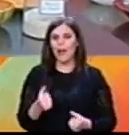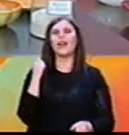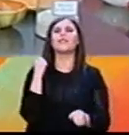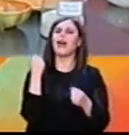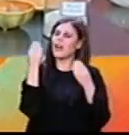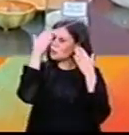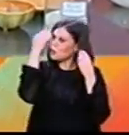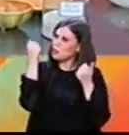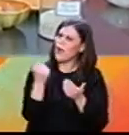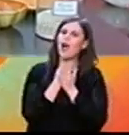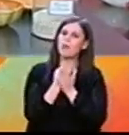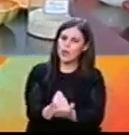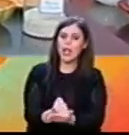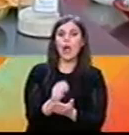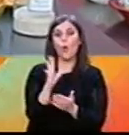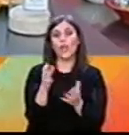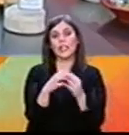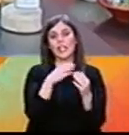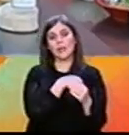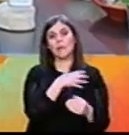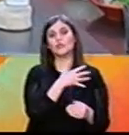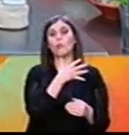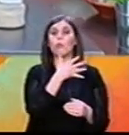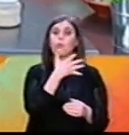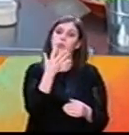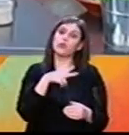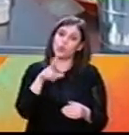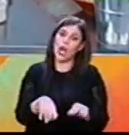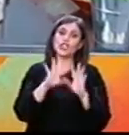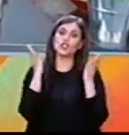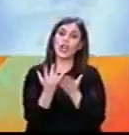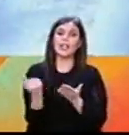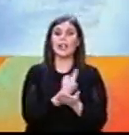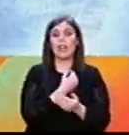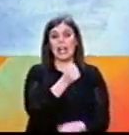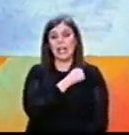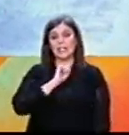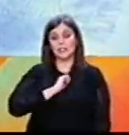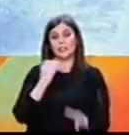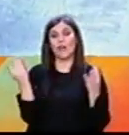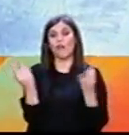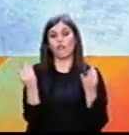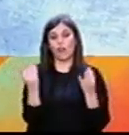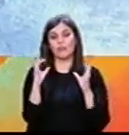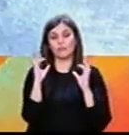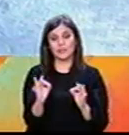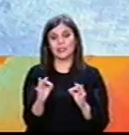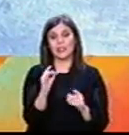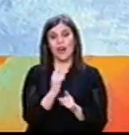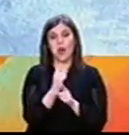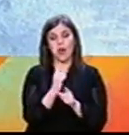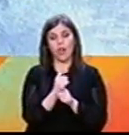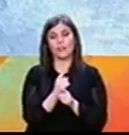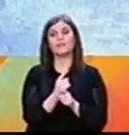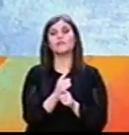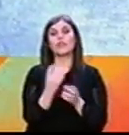estrangeira. Claro que sim. Fazes muito acho bem. Que quando são equipes portuguesas devemos... fazê-lo. Eu na minha casa tive exatamente a mesma situação. O mesmo